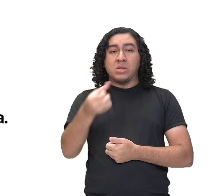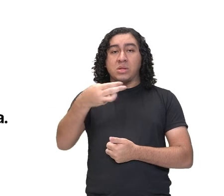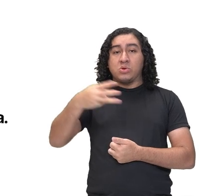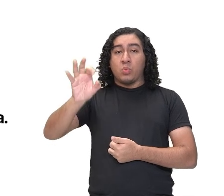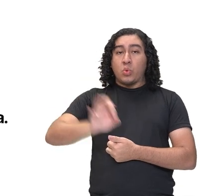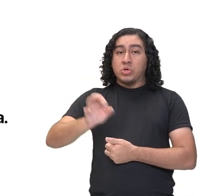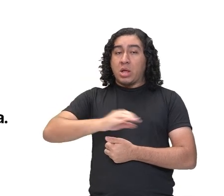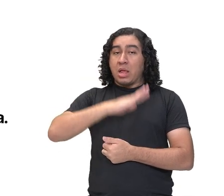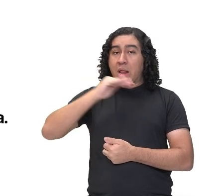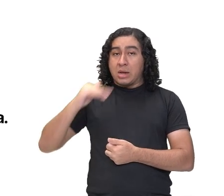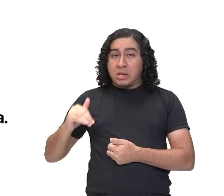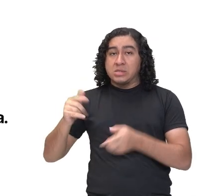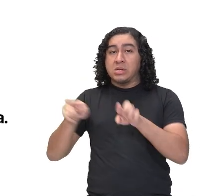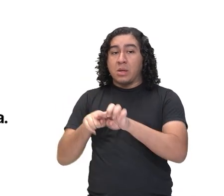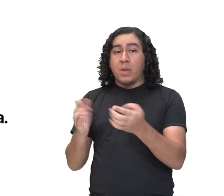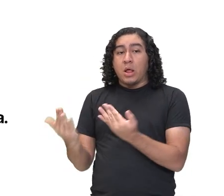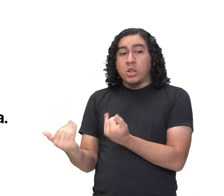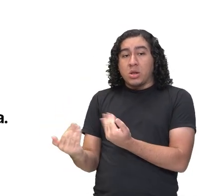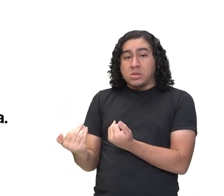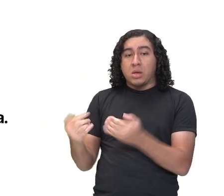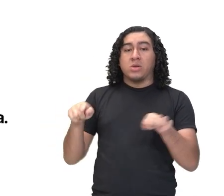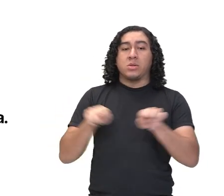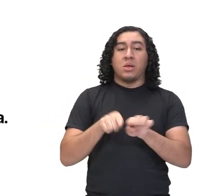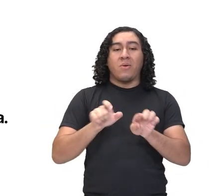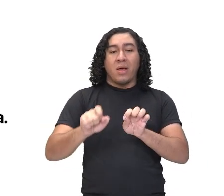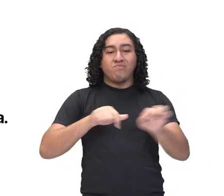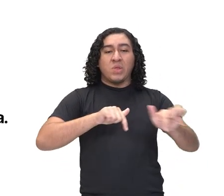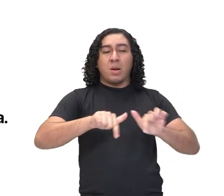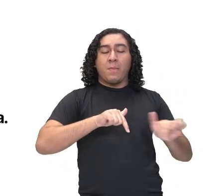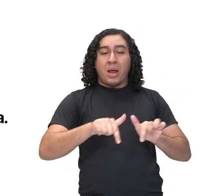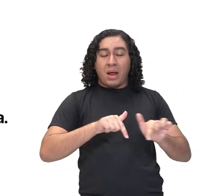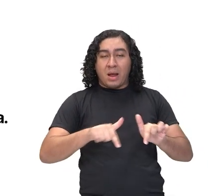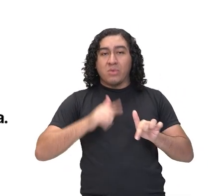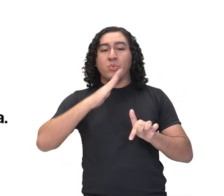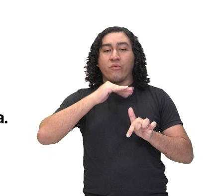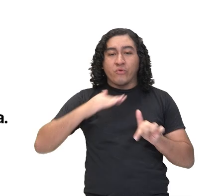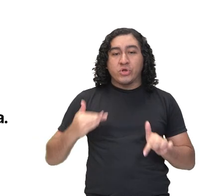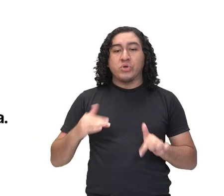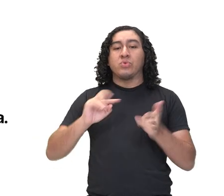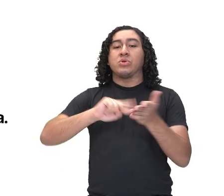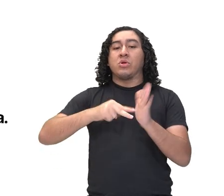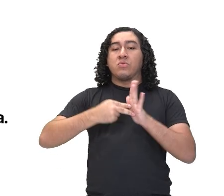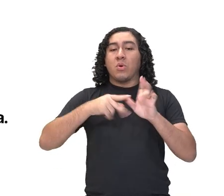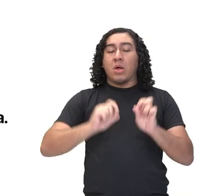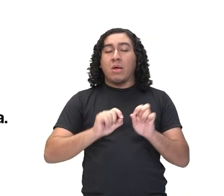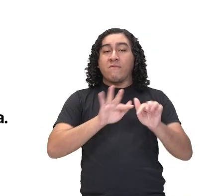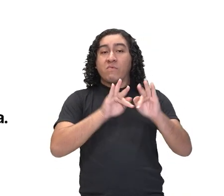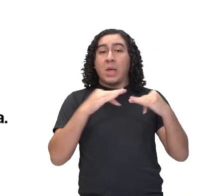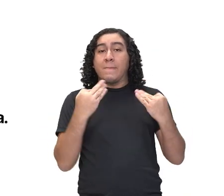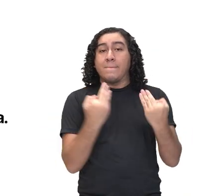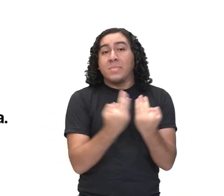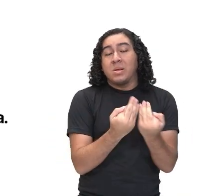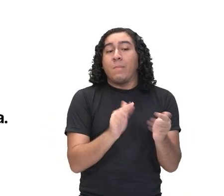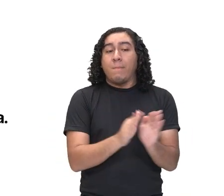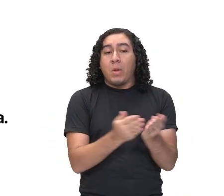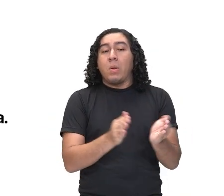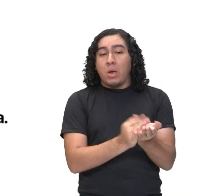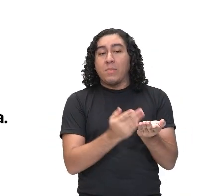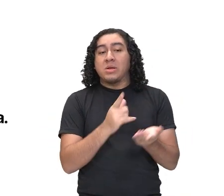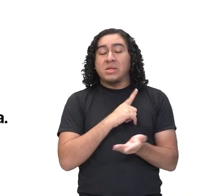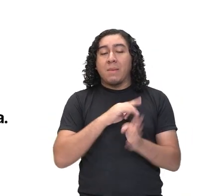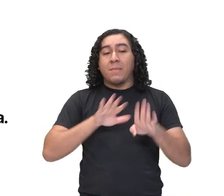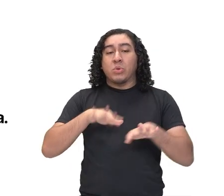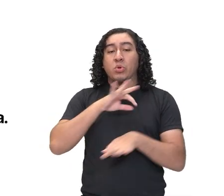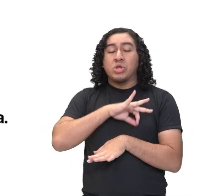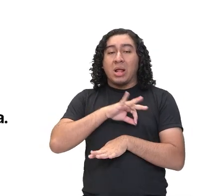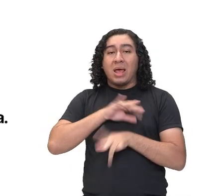77,63% das crianças e adolescentes em situação de trabalho infantil são famílias vulneráveis com renda per